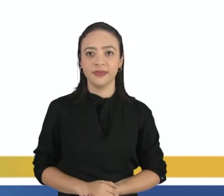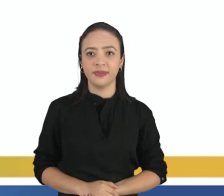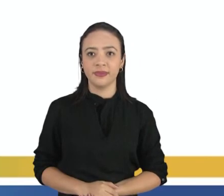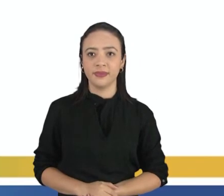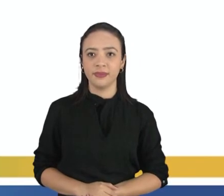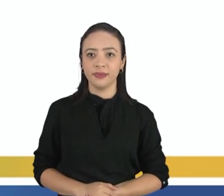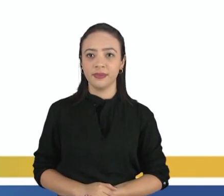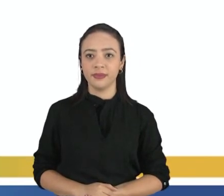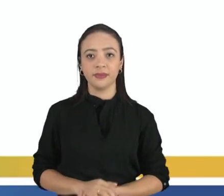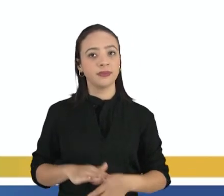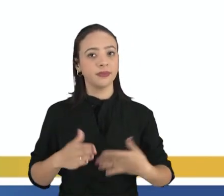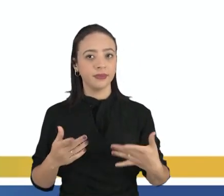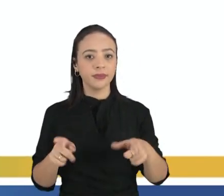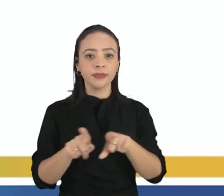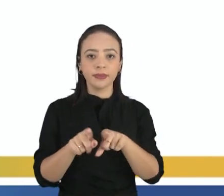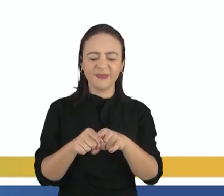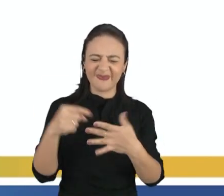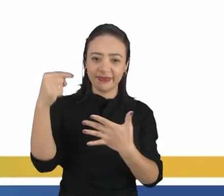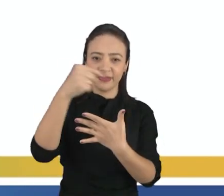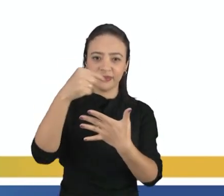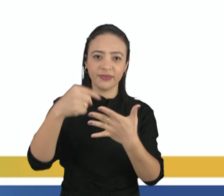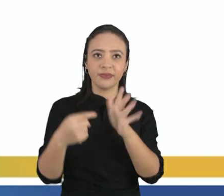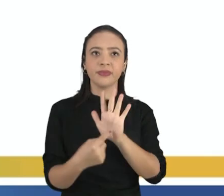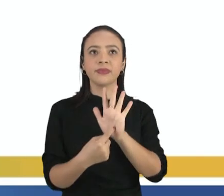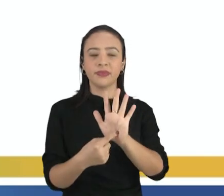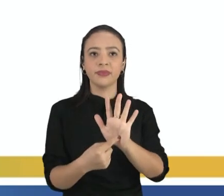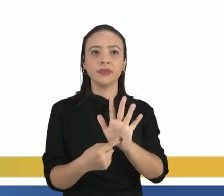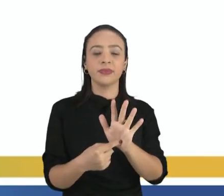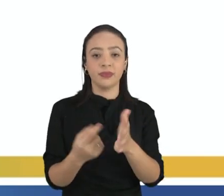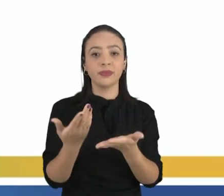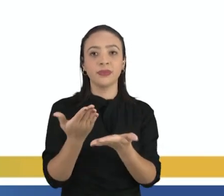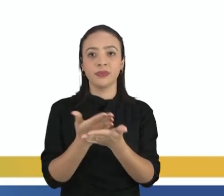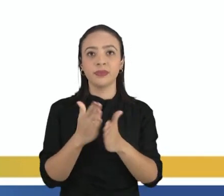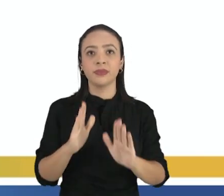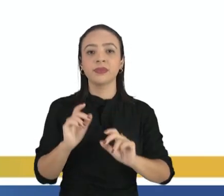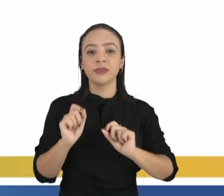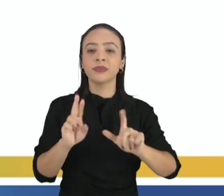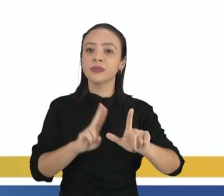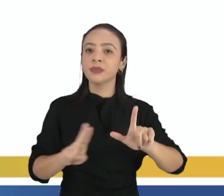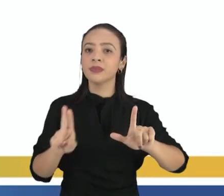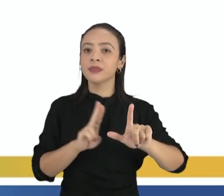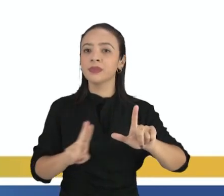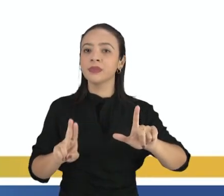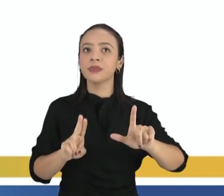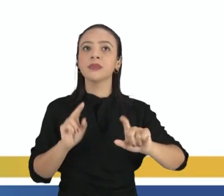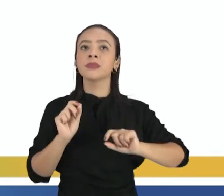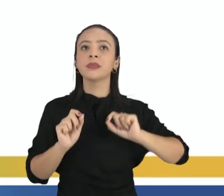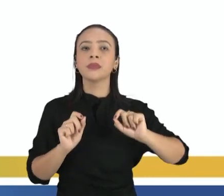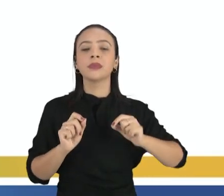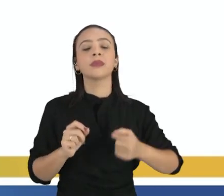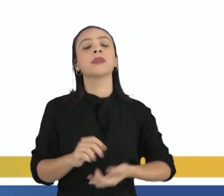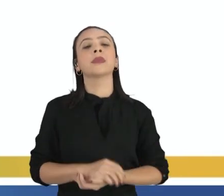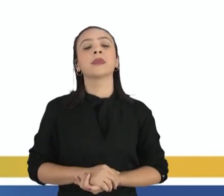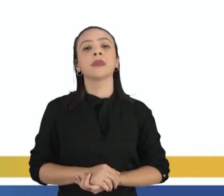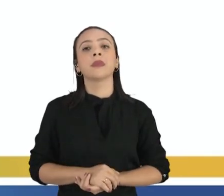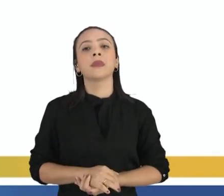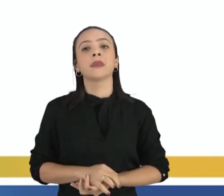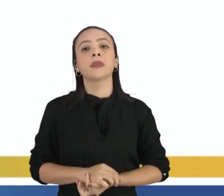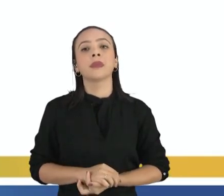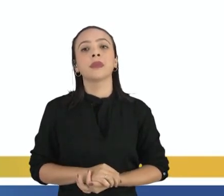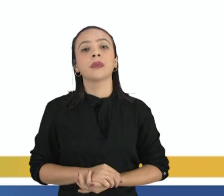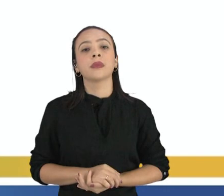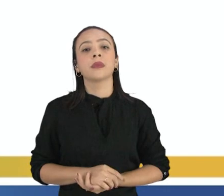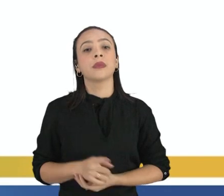visuais. Outro elemento que eu vou mostrar para vocês, para a gente finalizar, é a legenda. A legenda, gente, se trata, como vocês